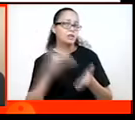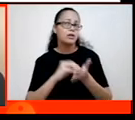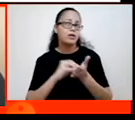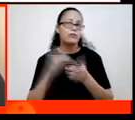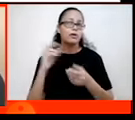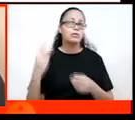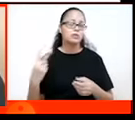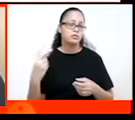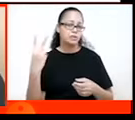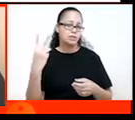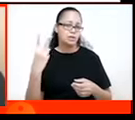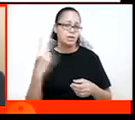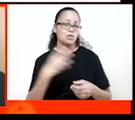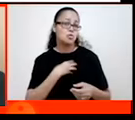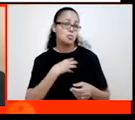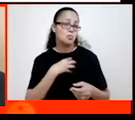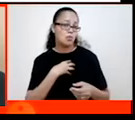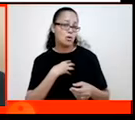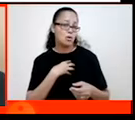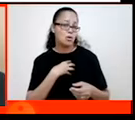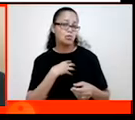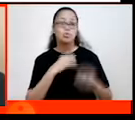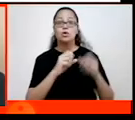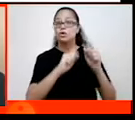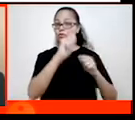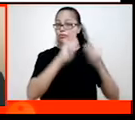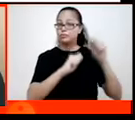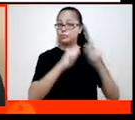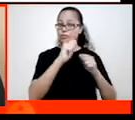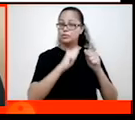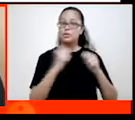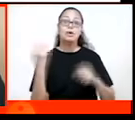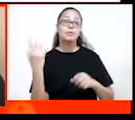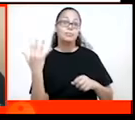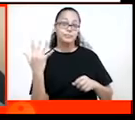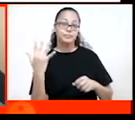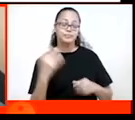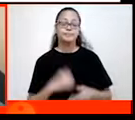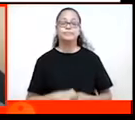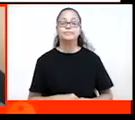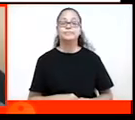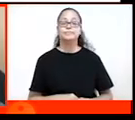e desvantagens de cada modo de produção industrial e artesanal, certo?